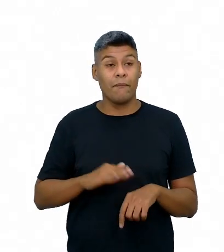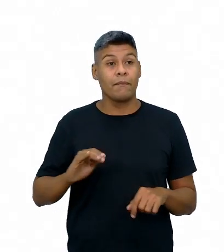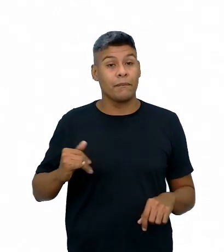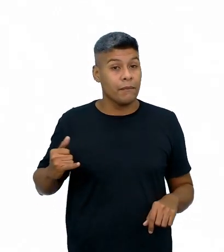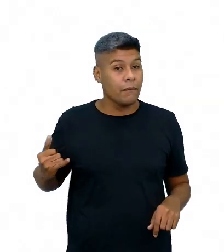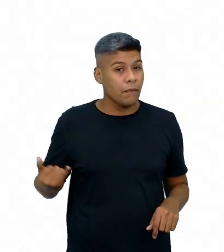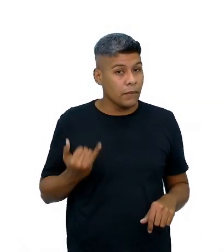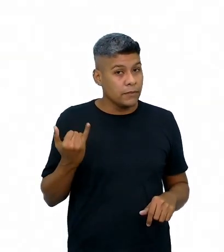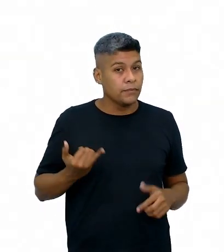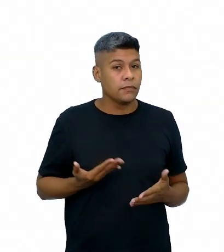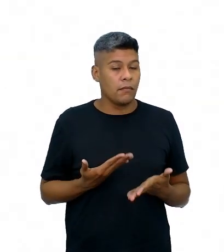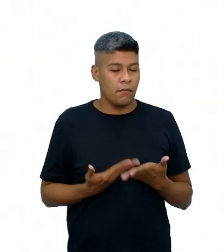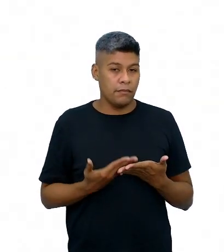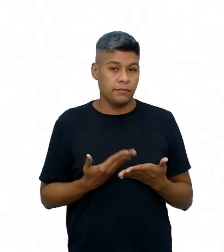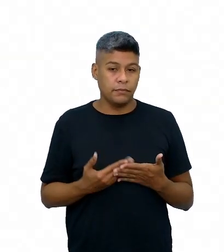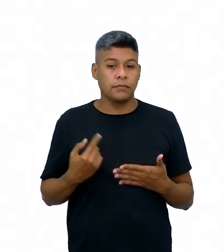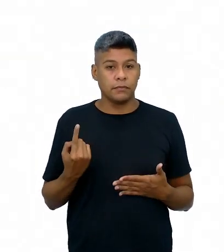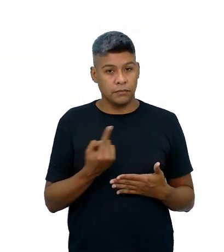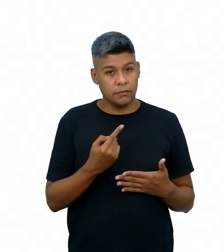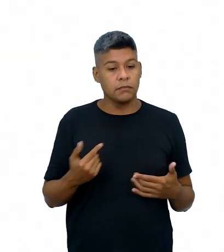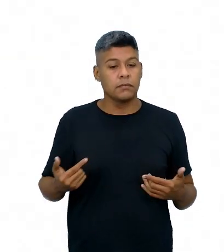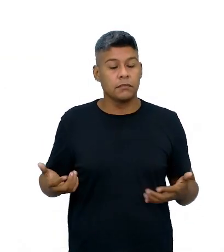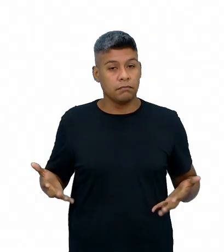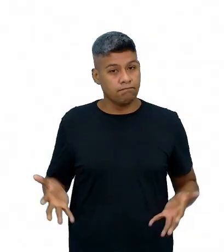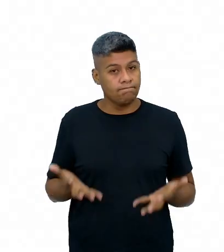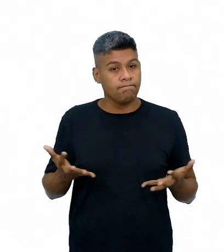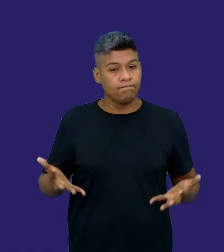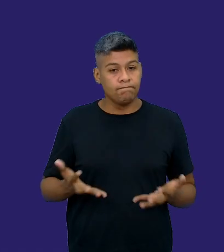para determinada aula que nós iremos trabalhar.